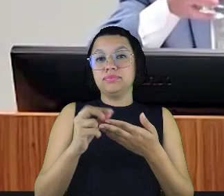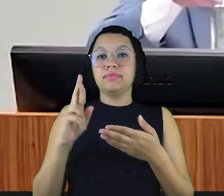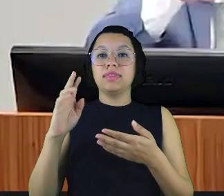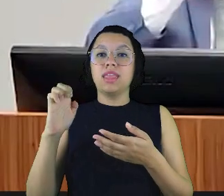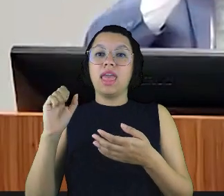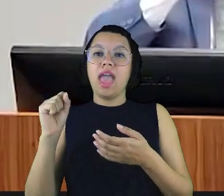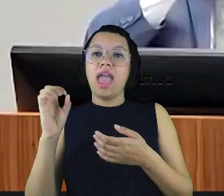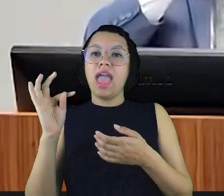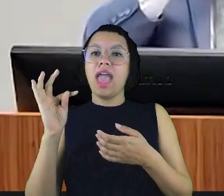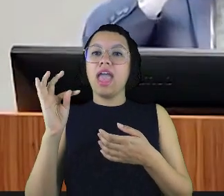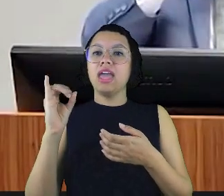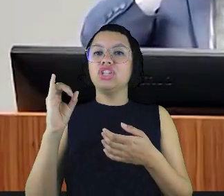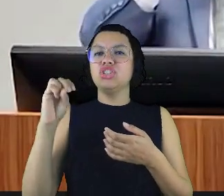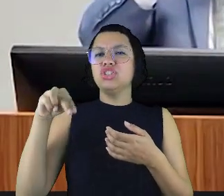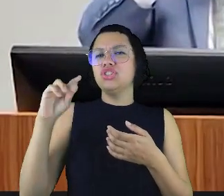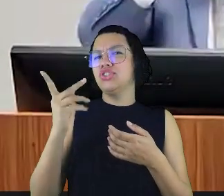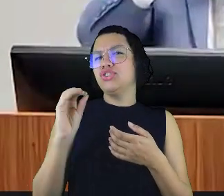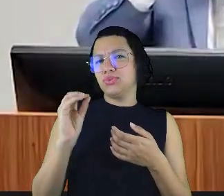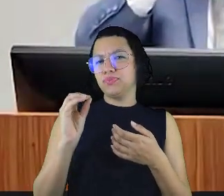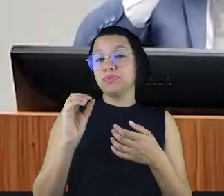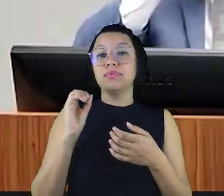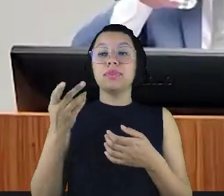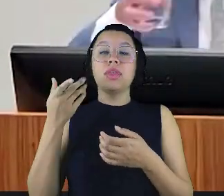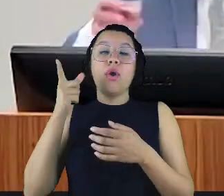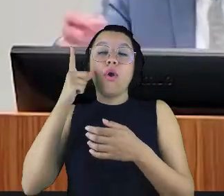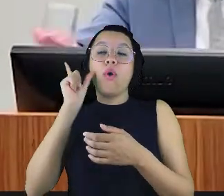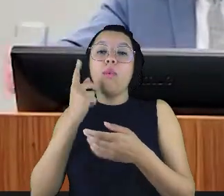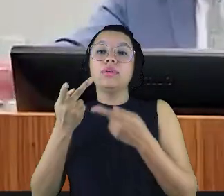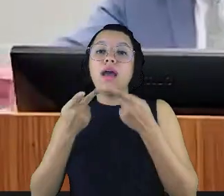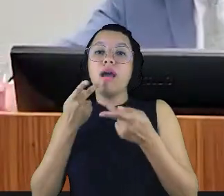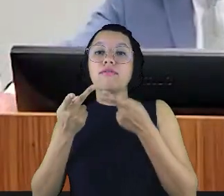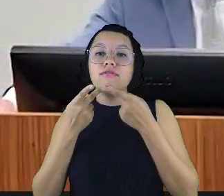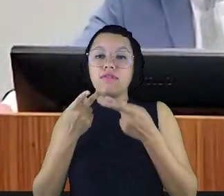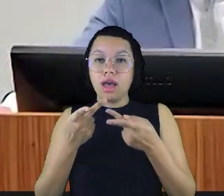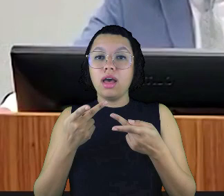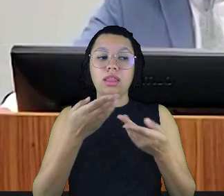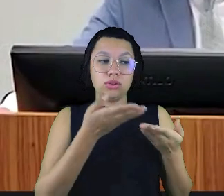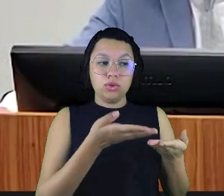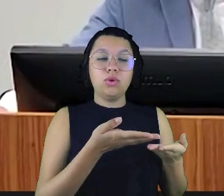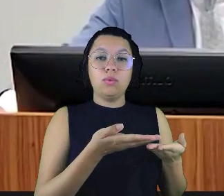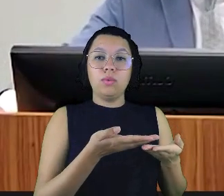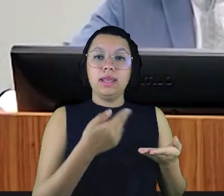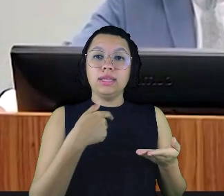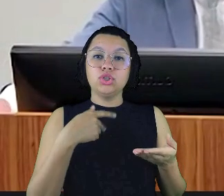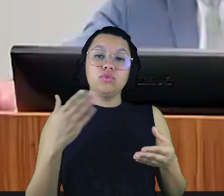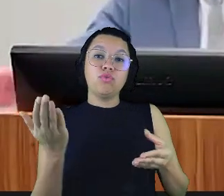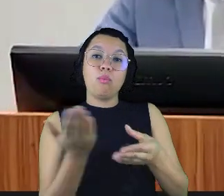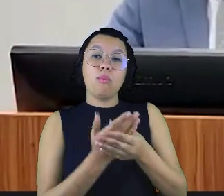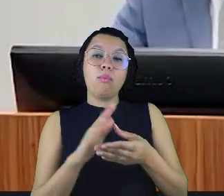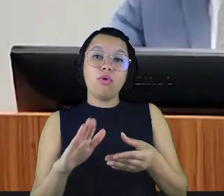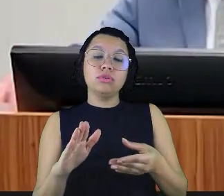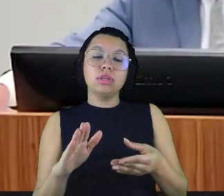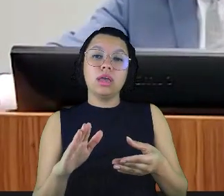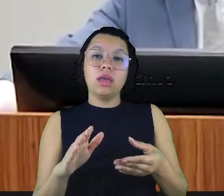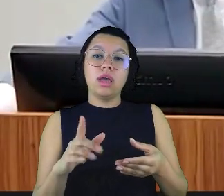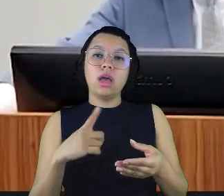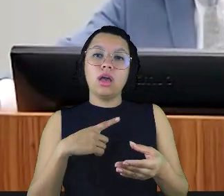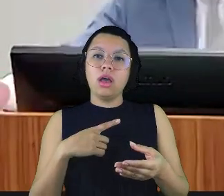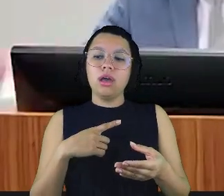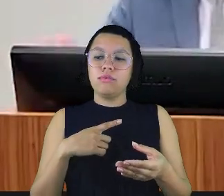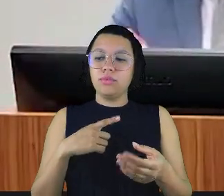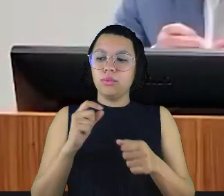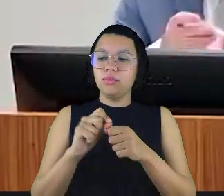eu estava comentando com o Dr. Paulo um caso que eu tive, em que foi feito lá